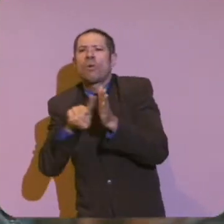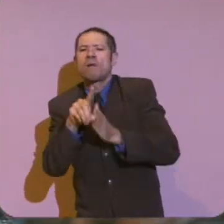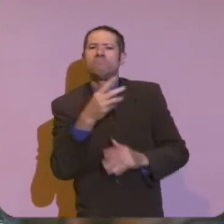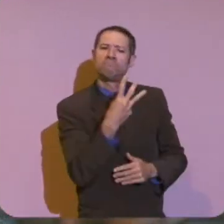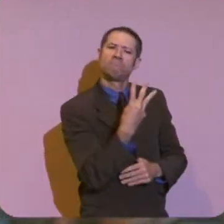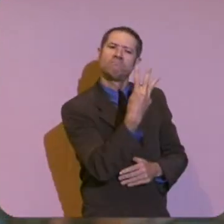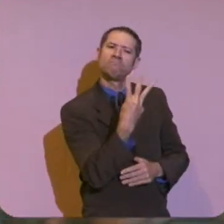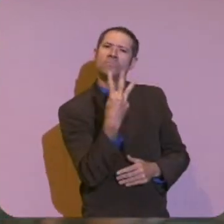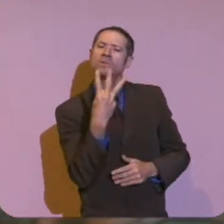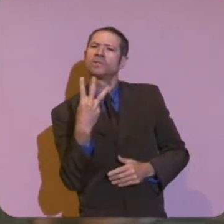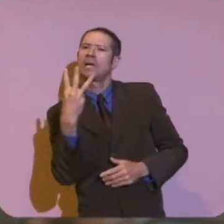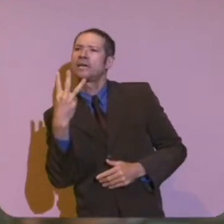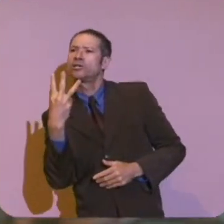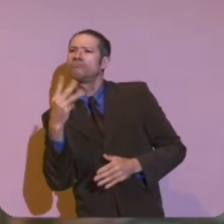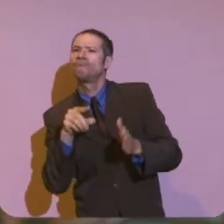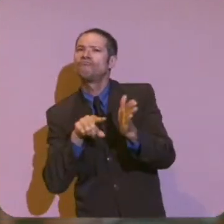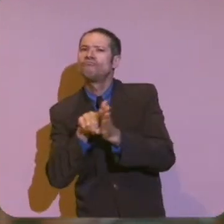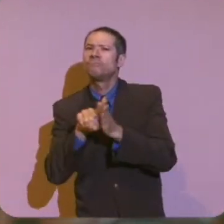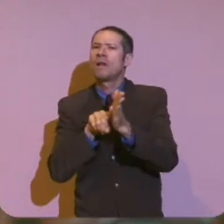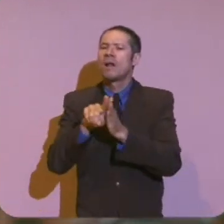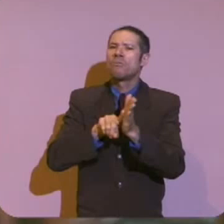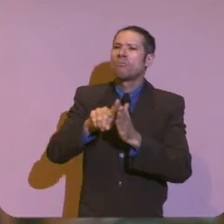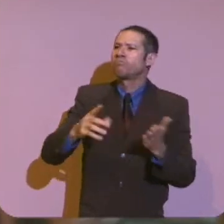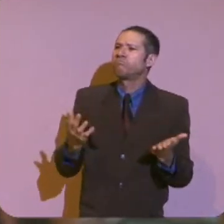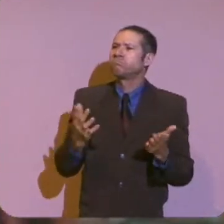site que faz?